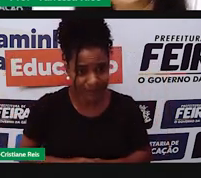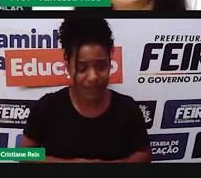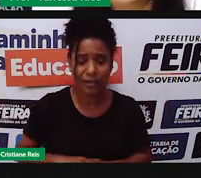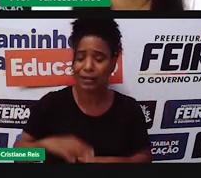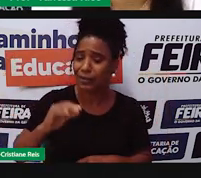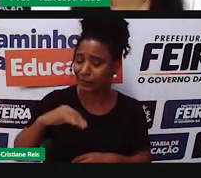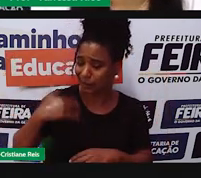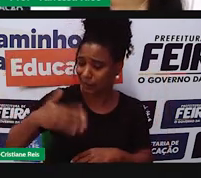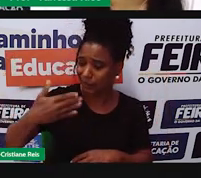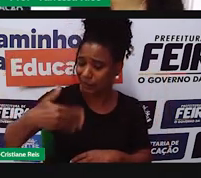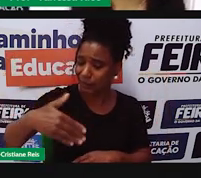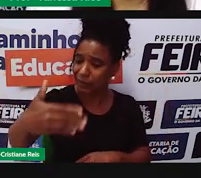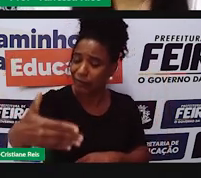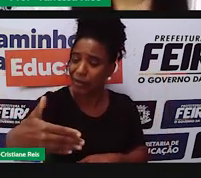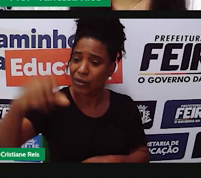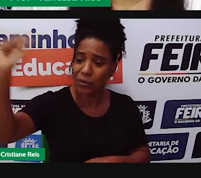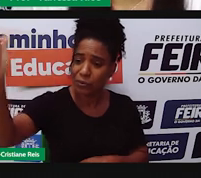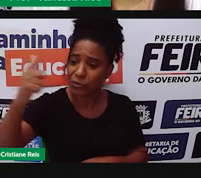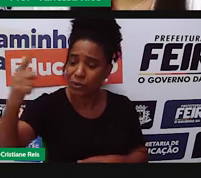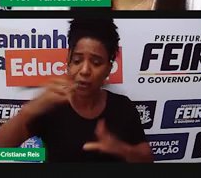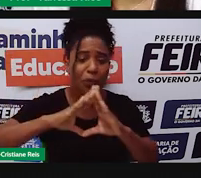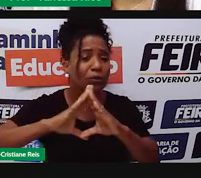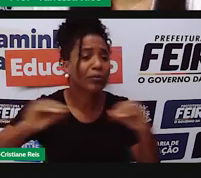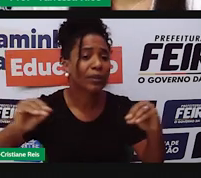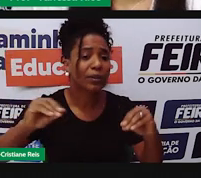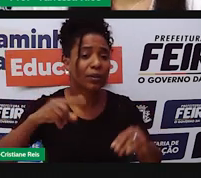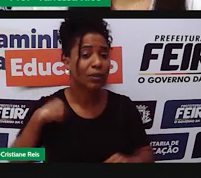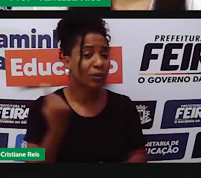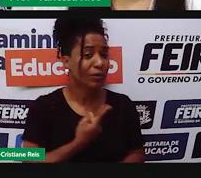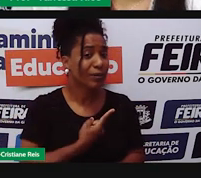poderia acontecer conosco?